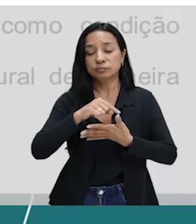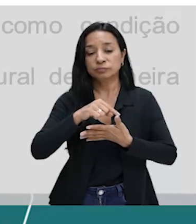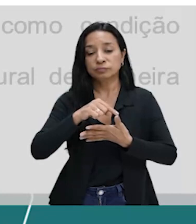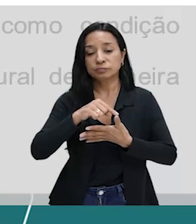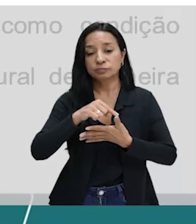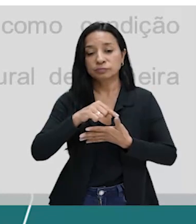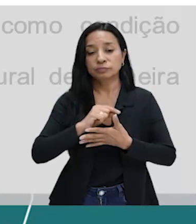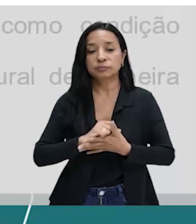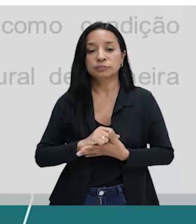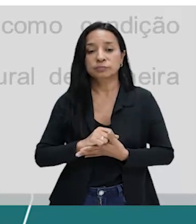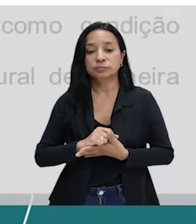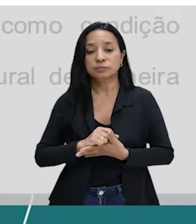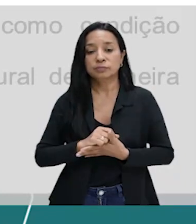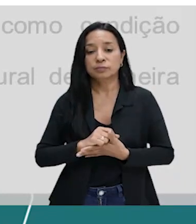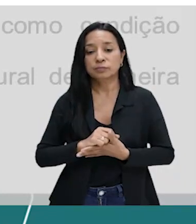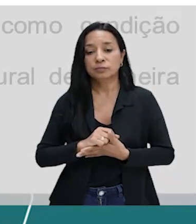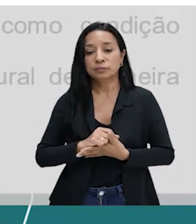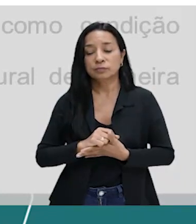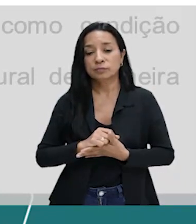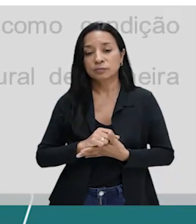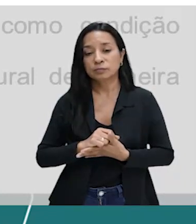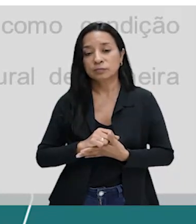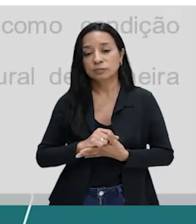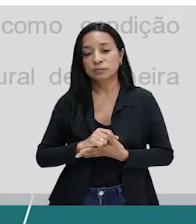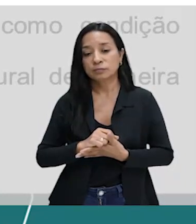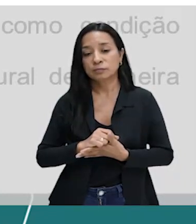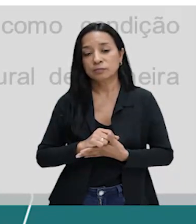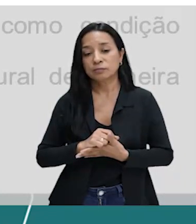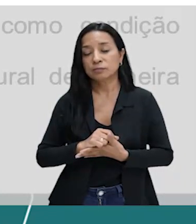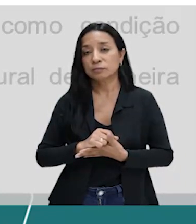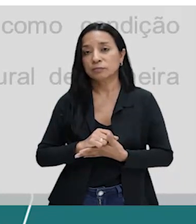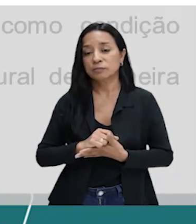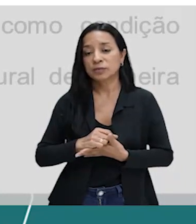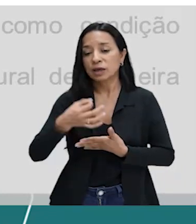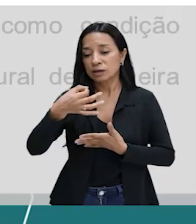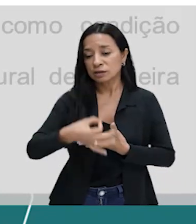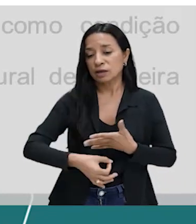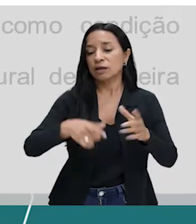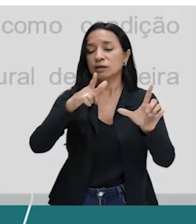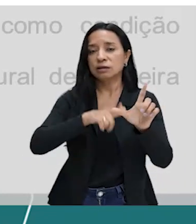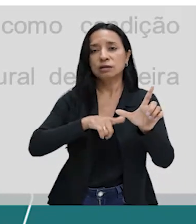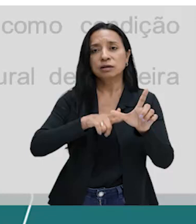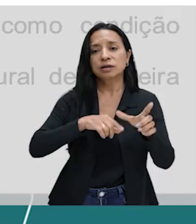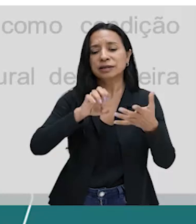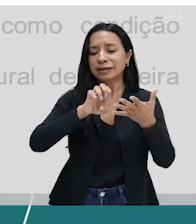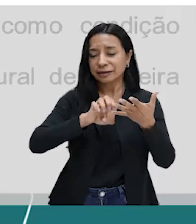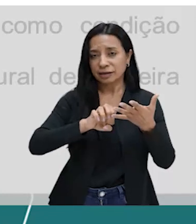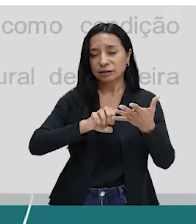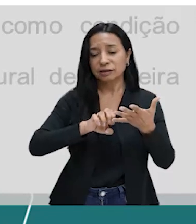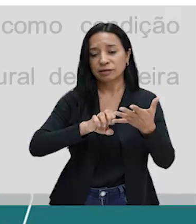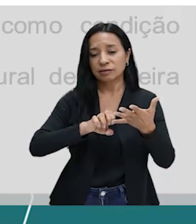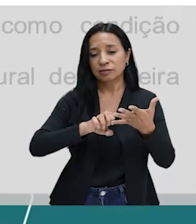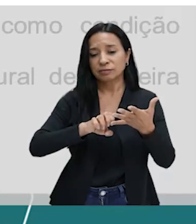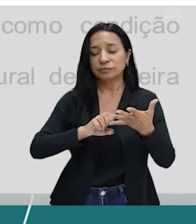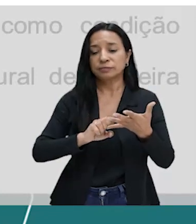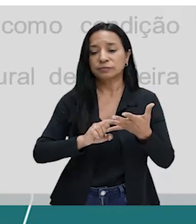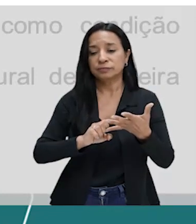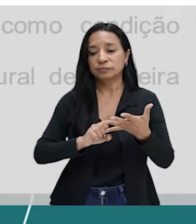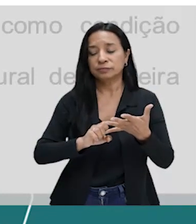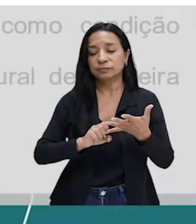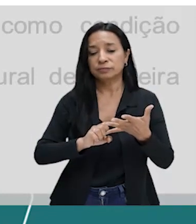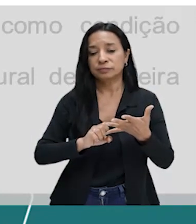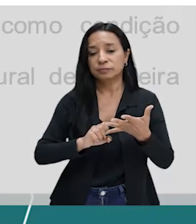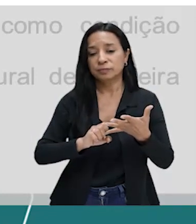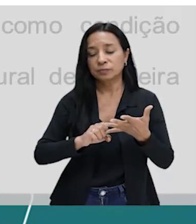podia realizar o processo de modernização econômica e cultural de maneira mais eficaz que os países